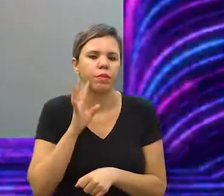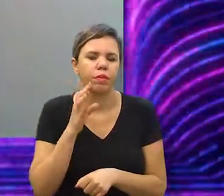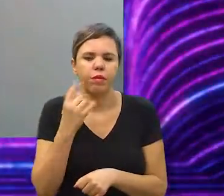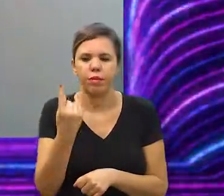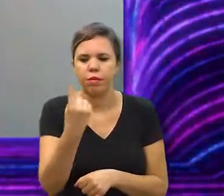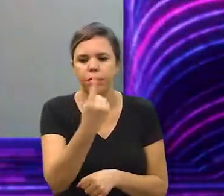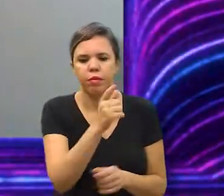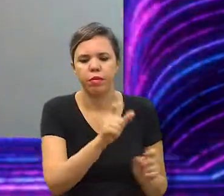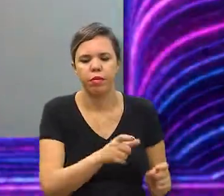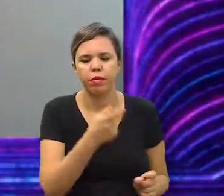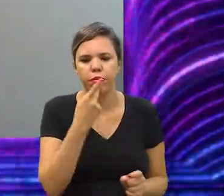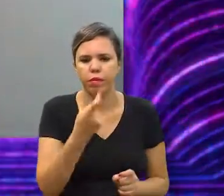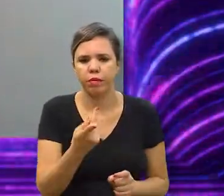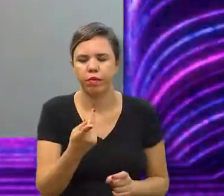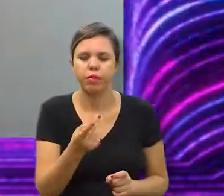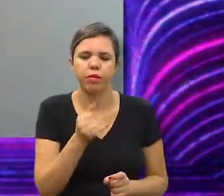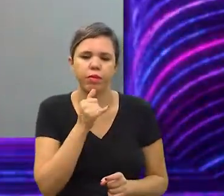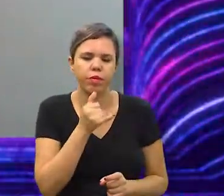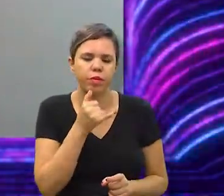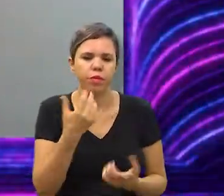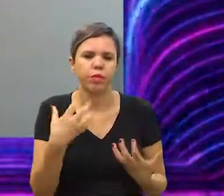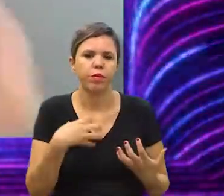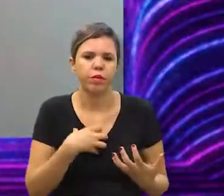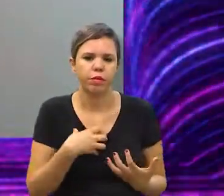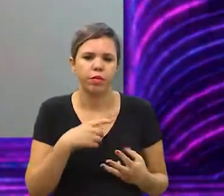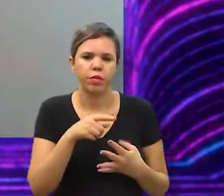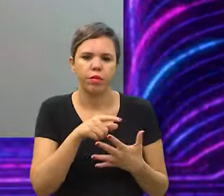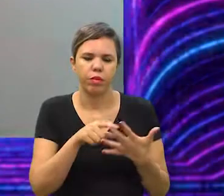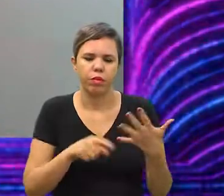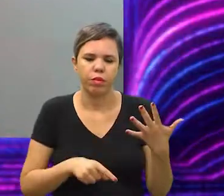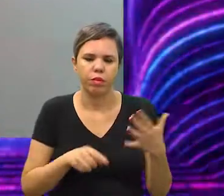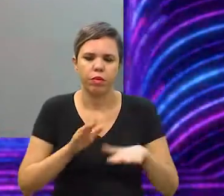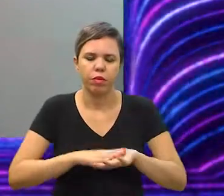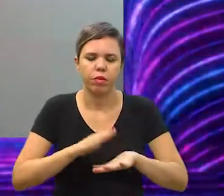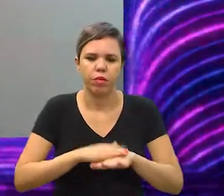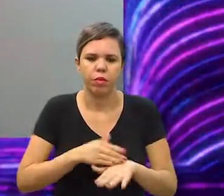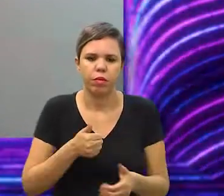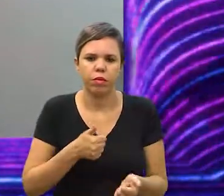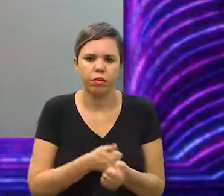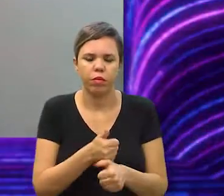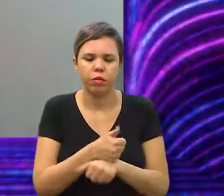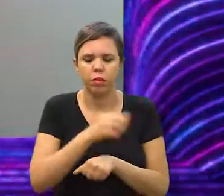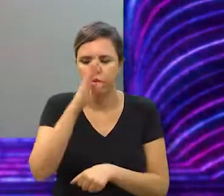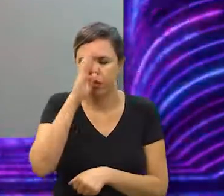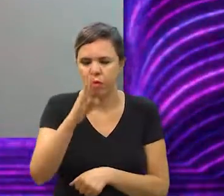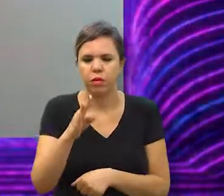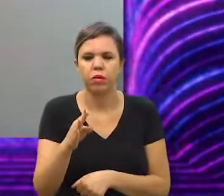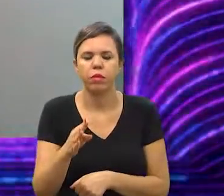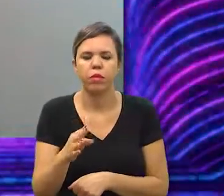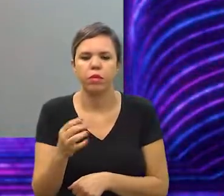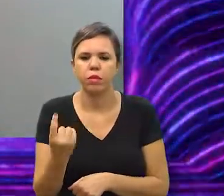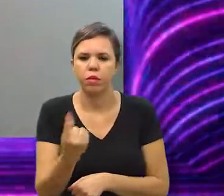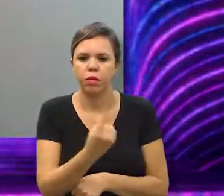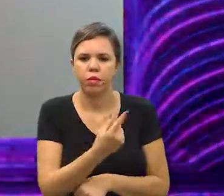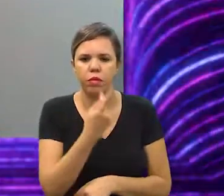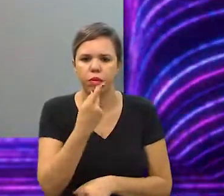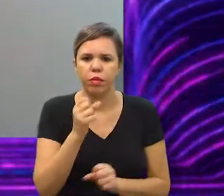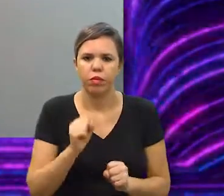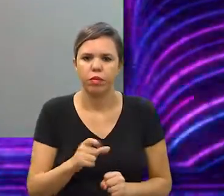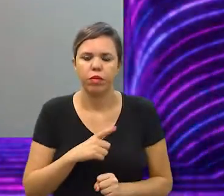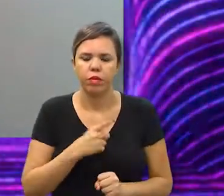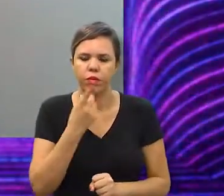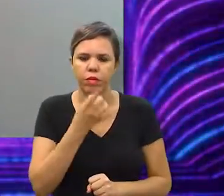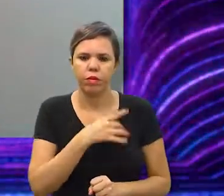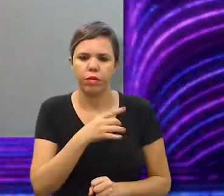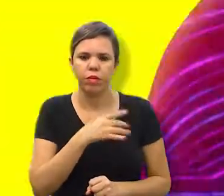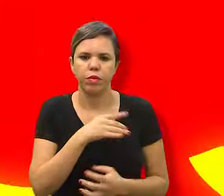pessoa pôde falar dos 5 autores que compõem a equipe principal, né? Cada um pôde falar, olha, eu tenho